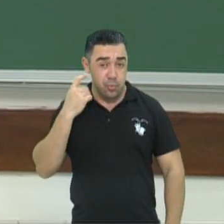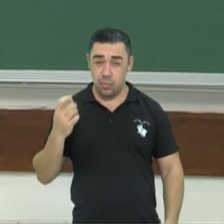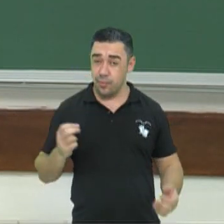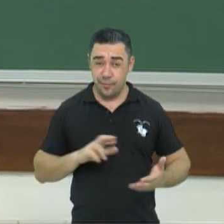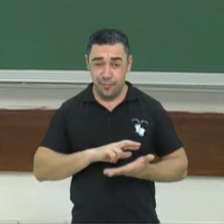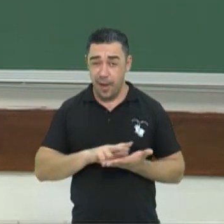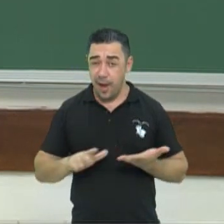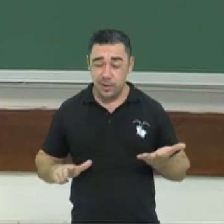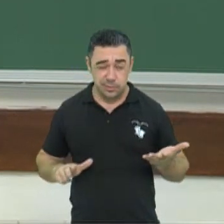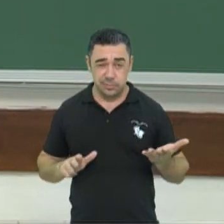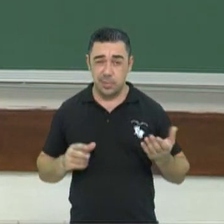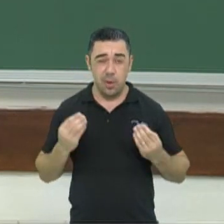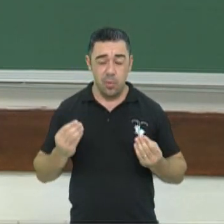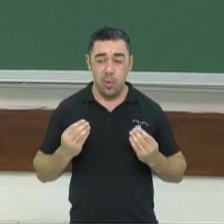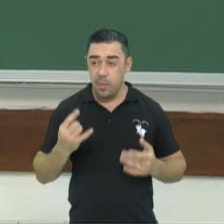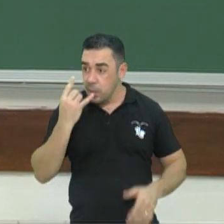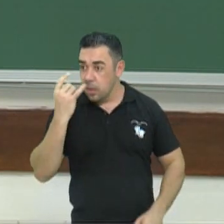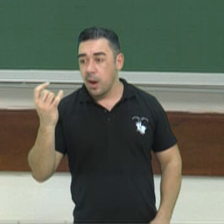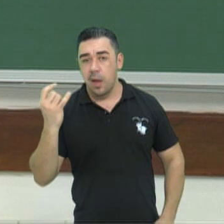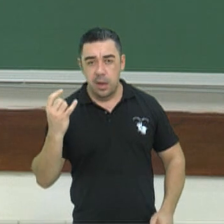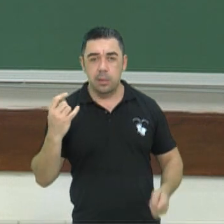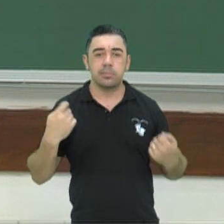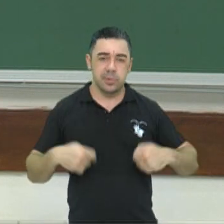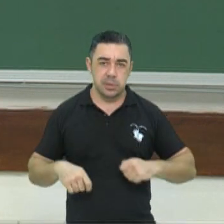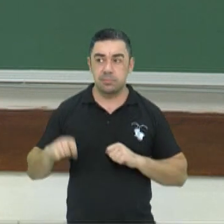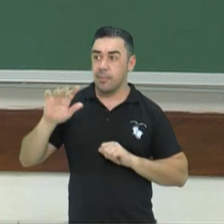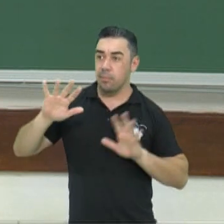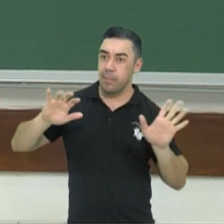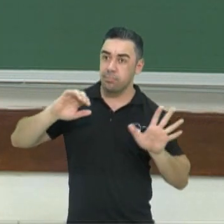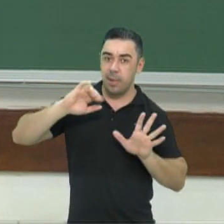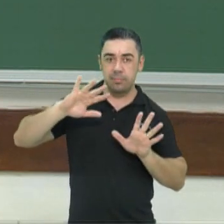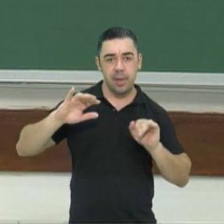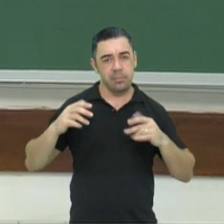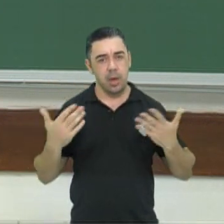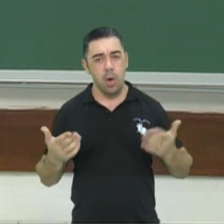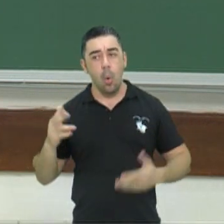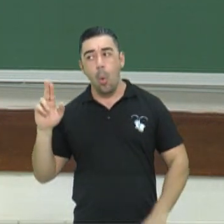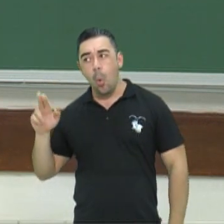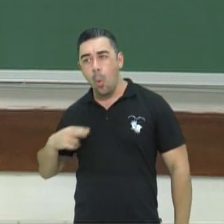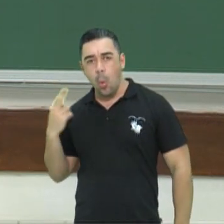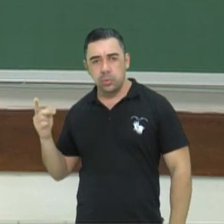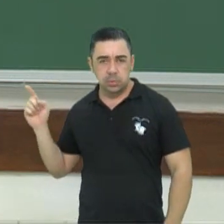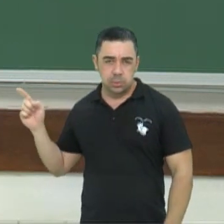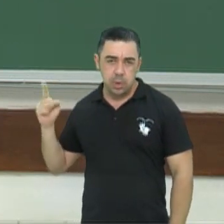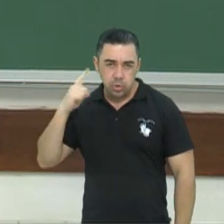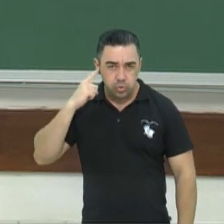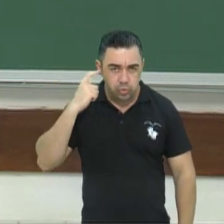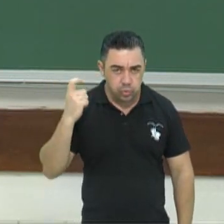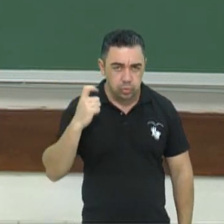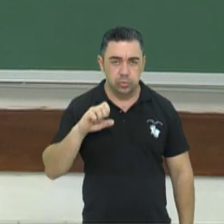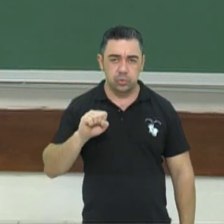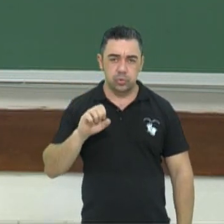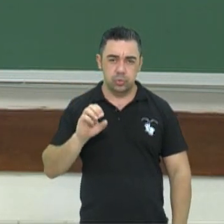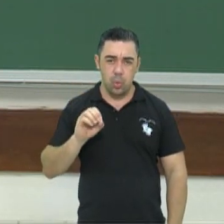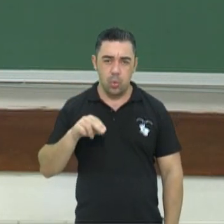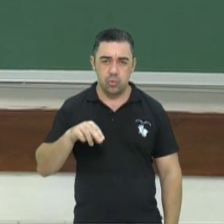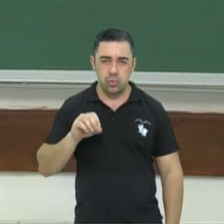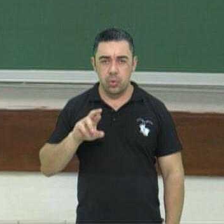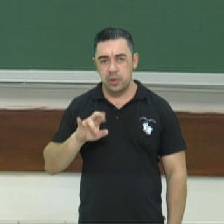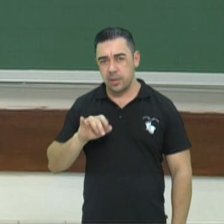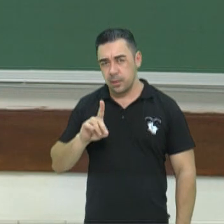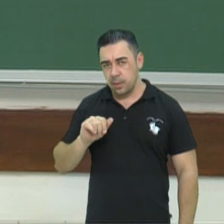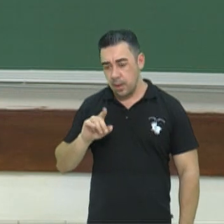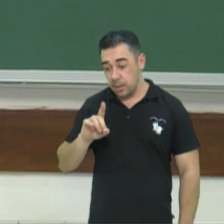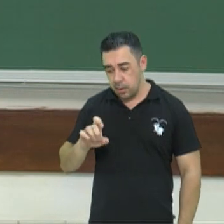como que você faz para chamar a atenção das pessoas através do som aqui no caso? Né? Tem que ser algum som bem diferente, eu